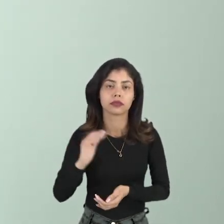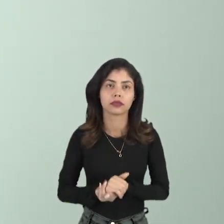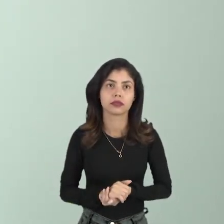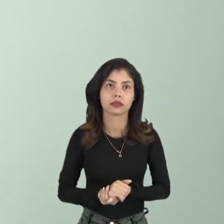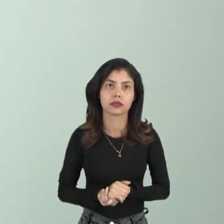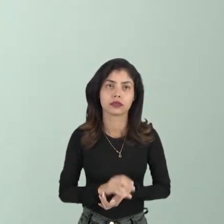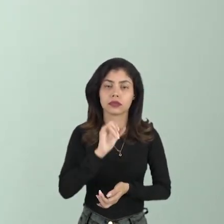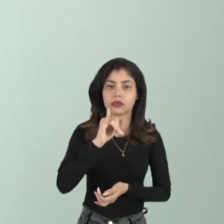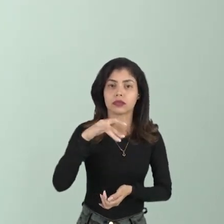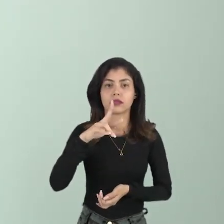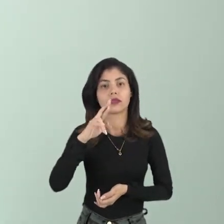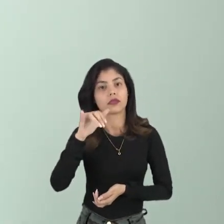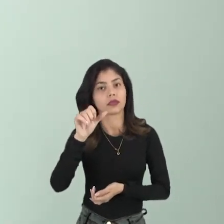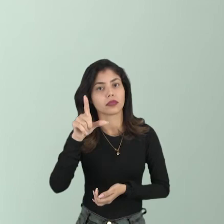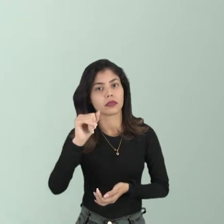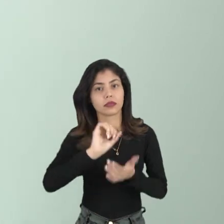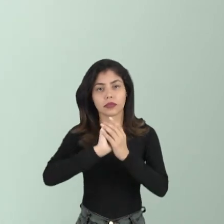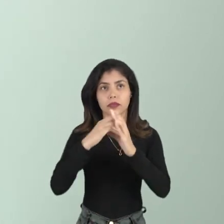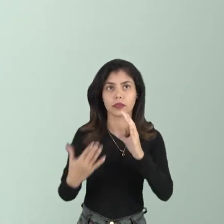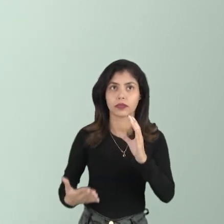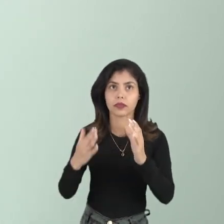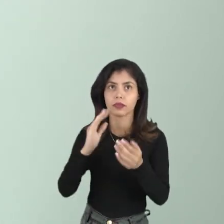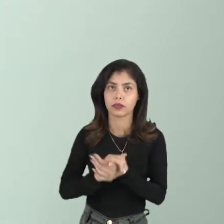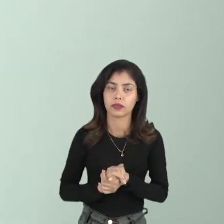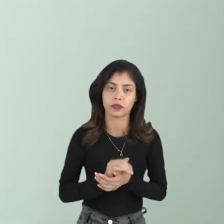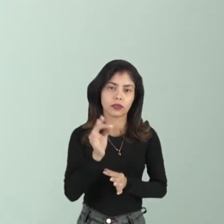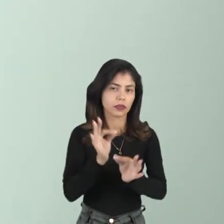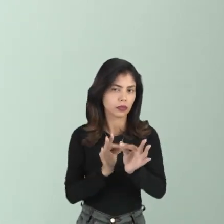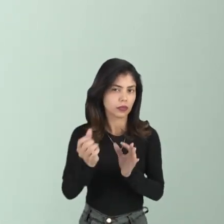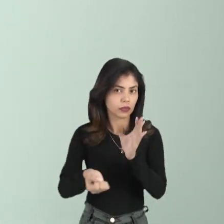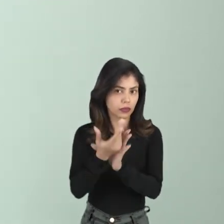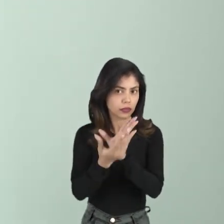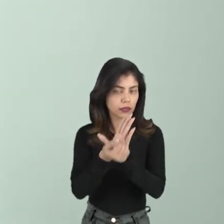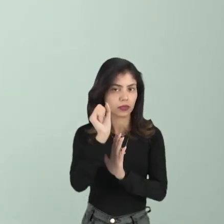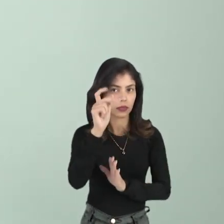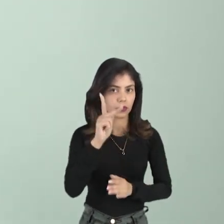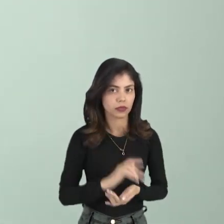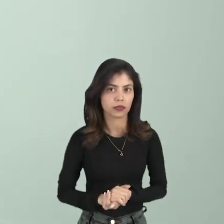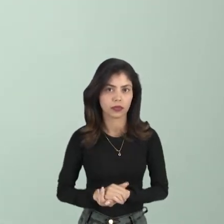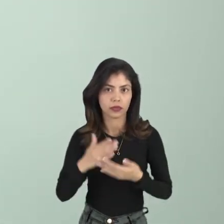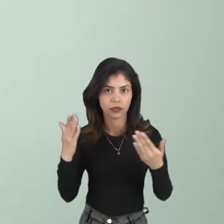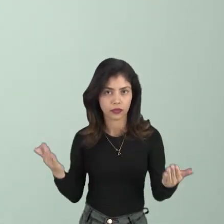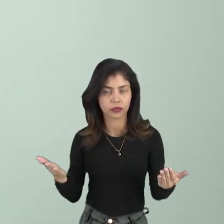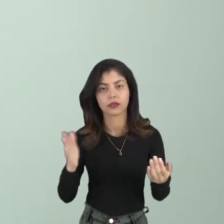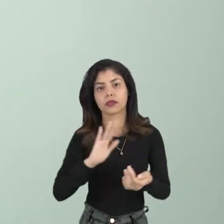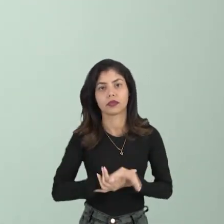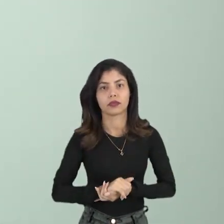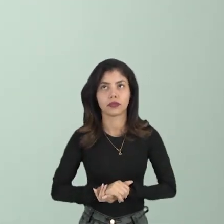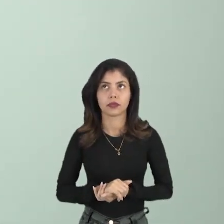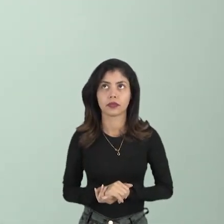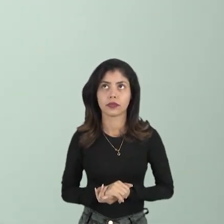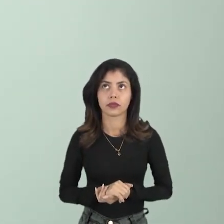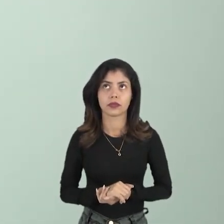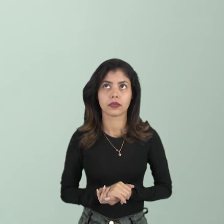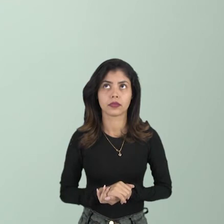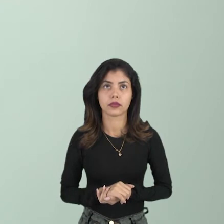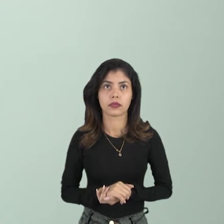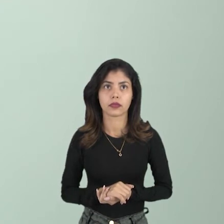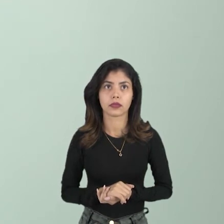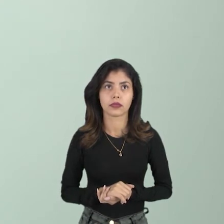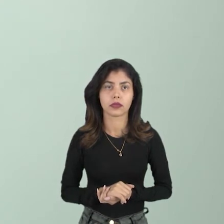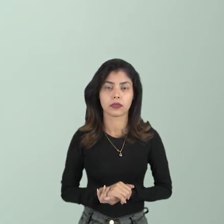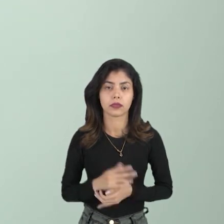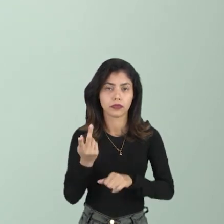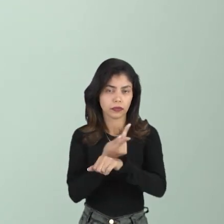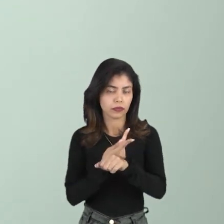de enfatizar as características do produto, ok? Então, eu vou procurar uma